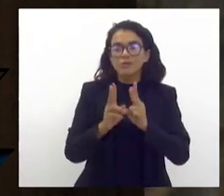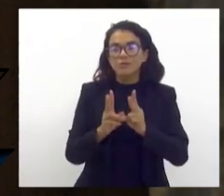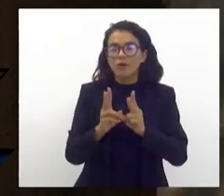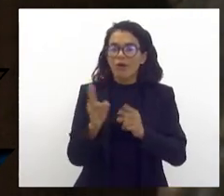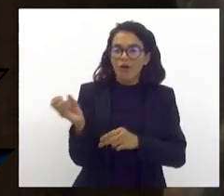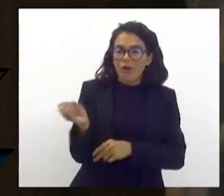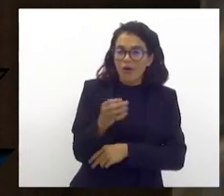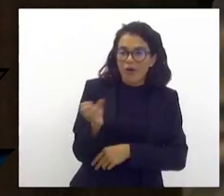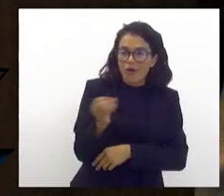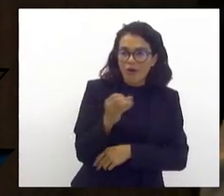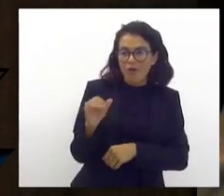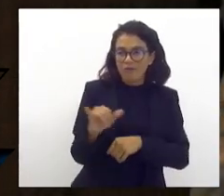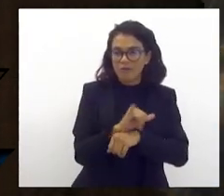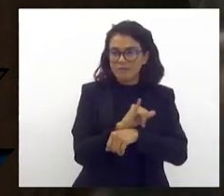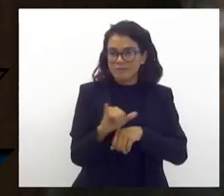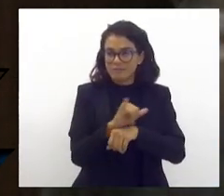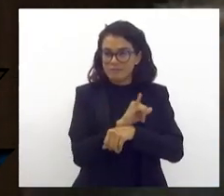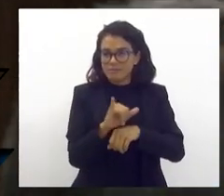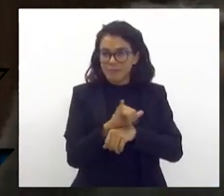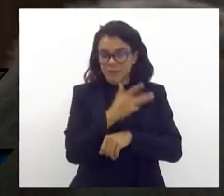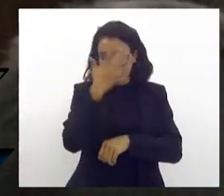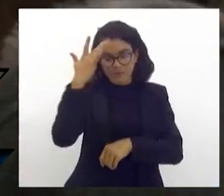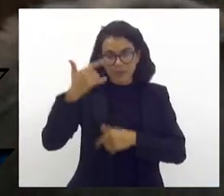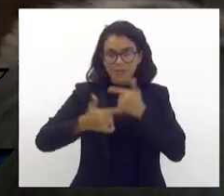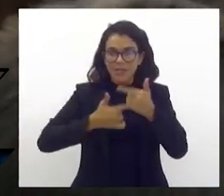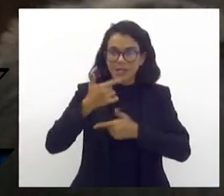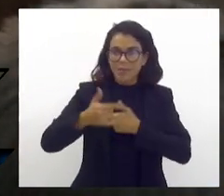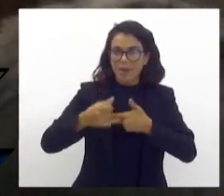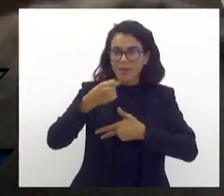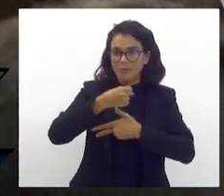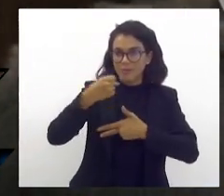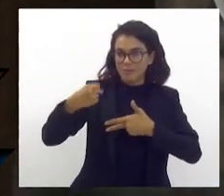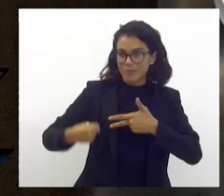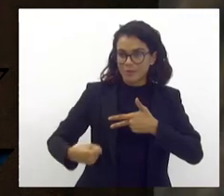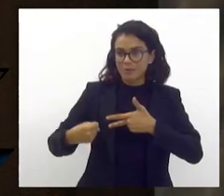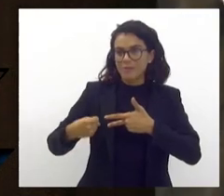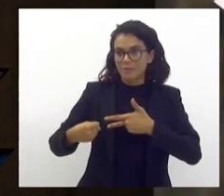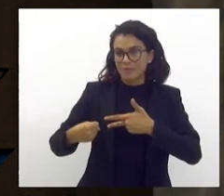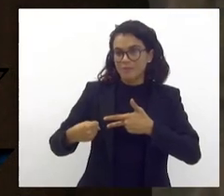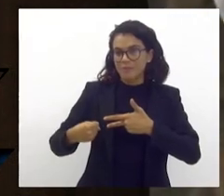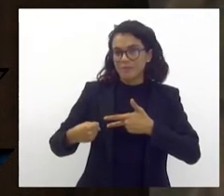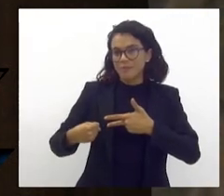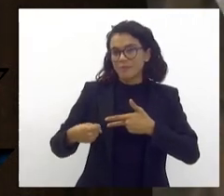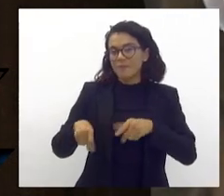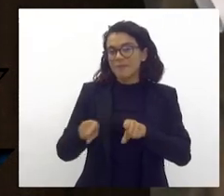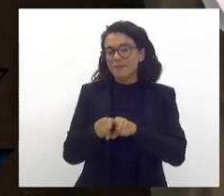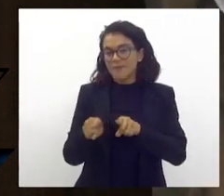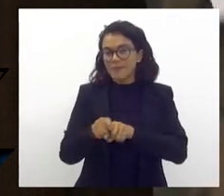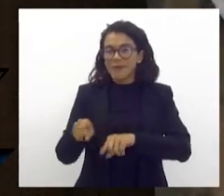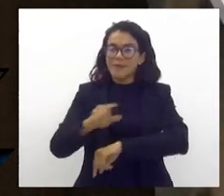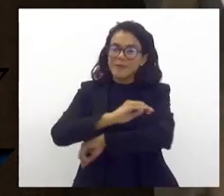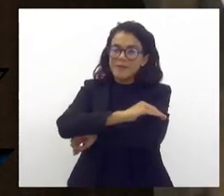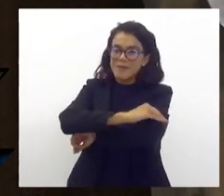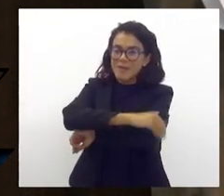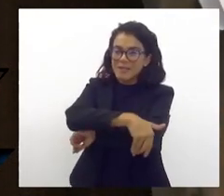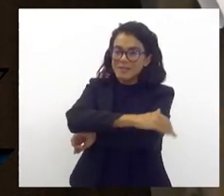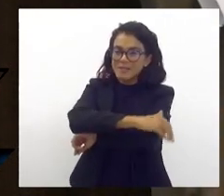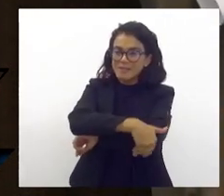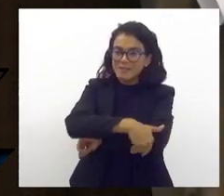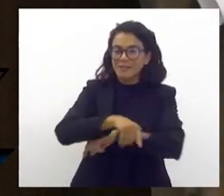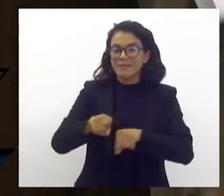muito nova para quem trabalha dentro do poder público. Embora nas esquinas das ruas